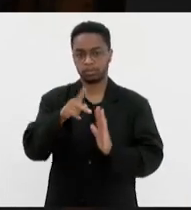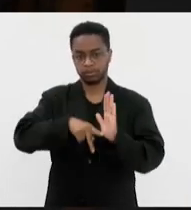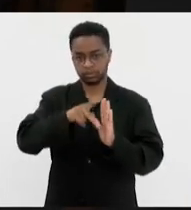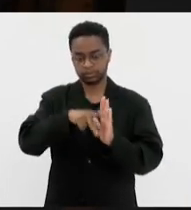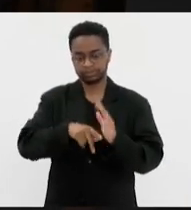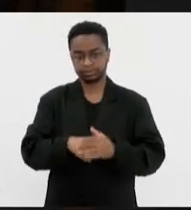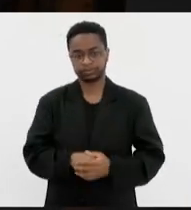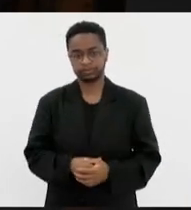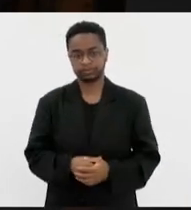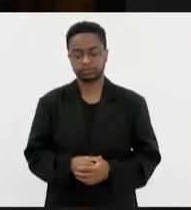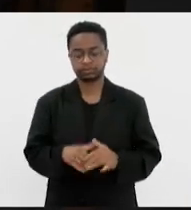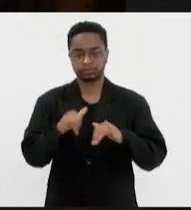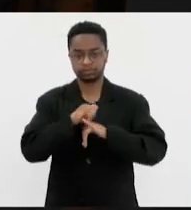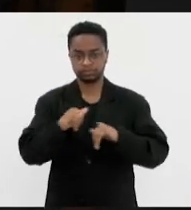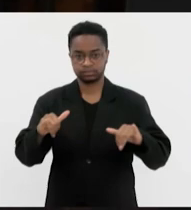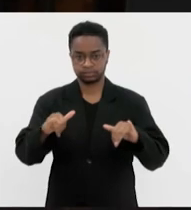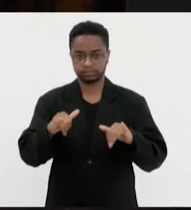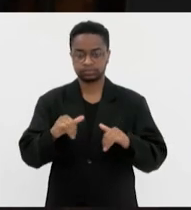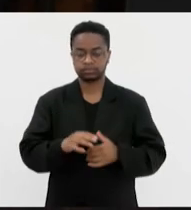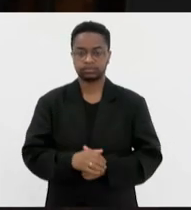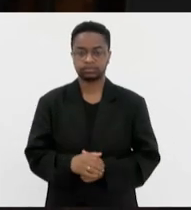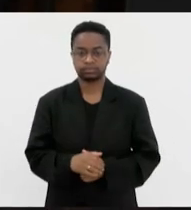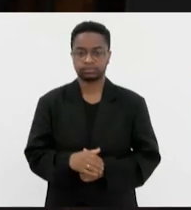seguir a pauta. Anuncio,